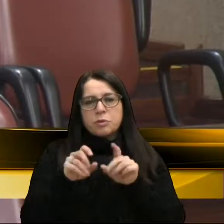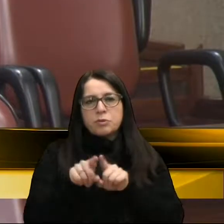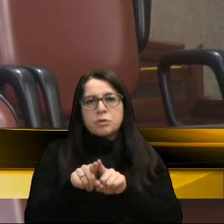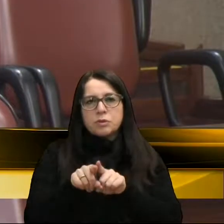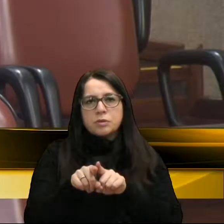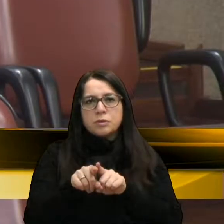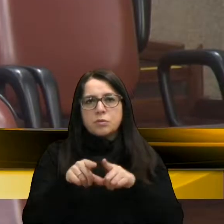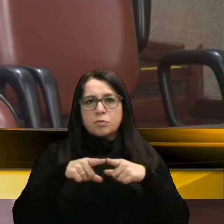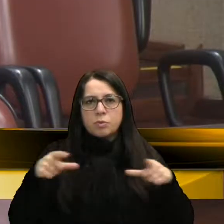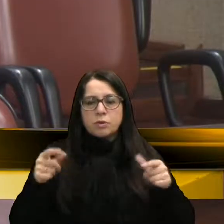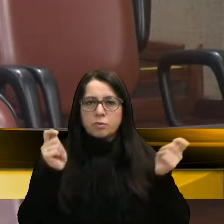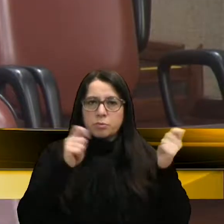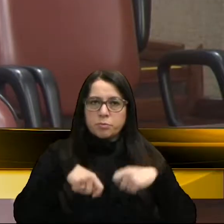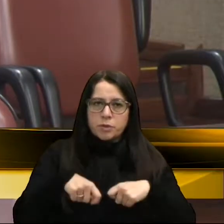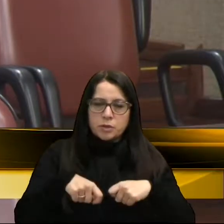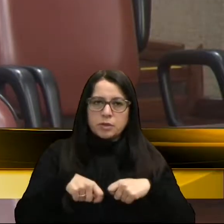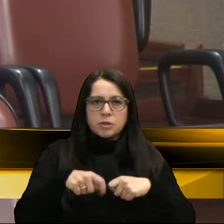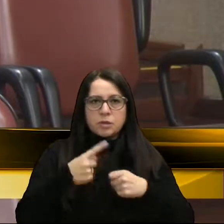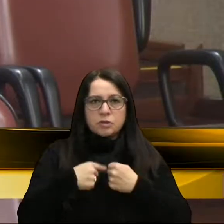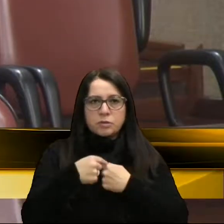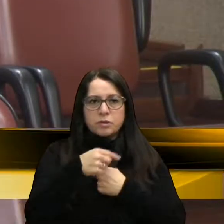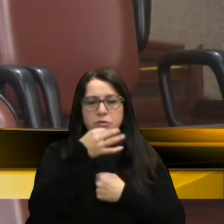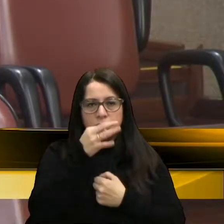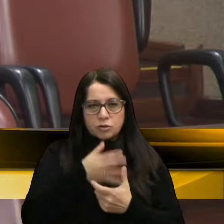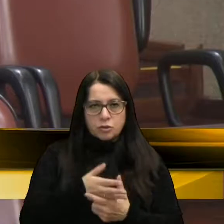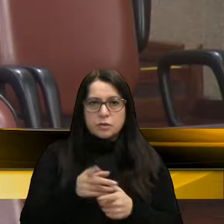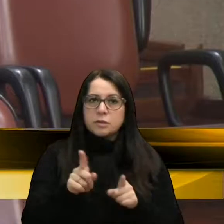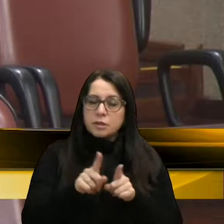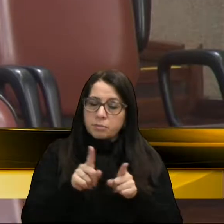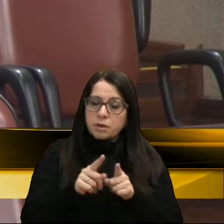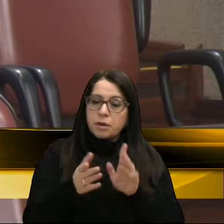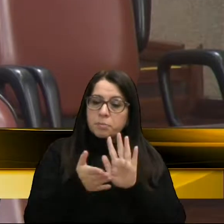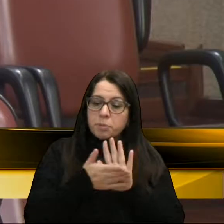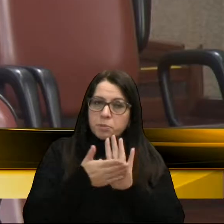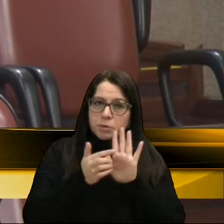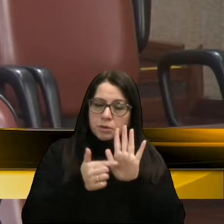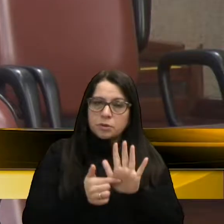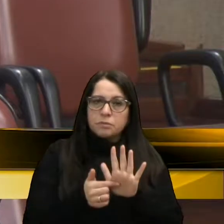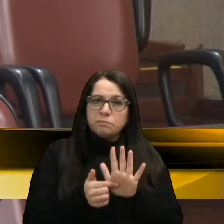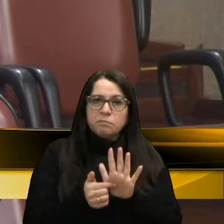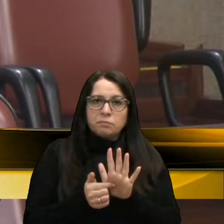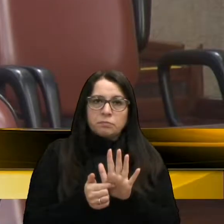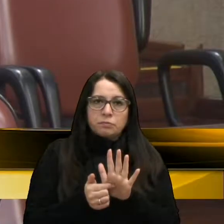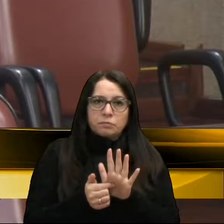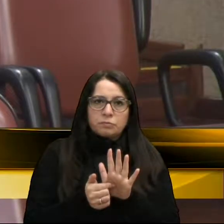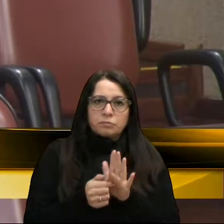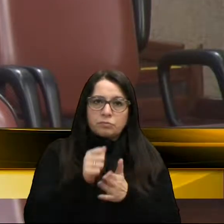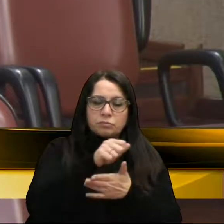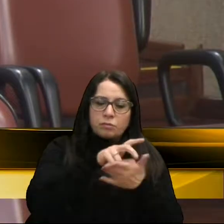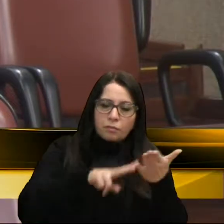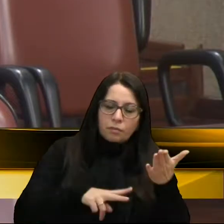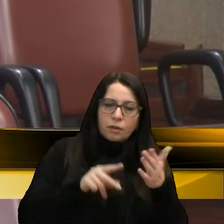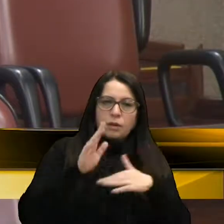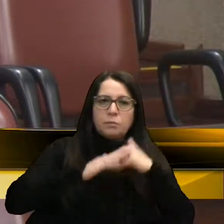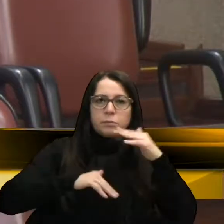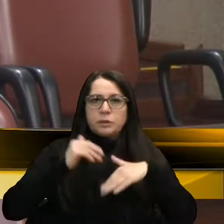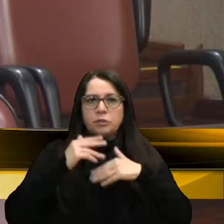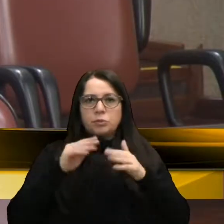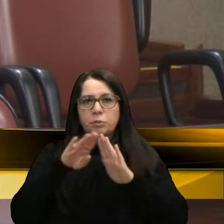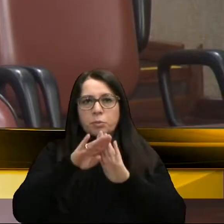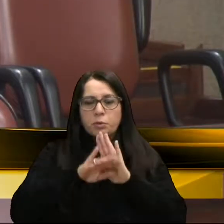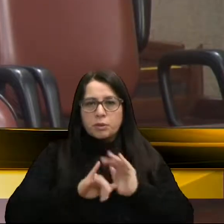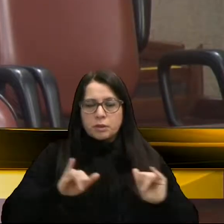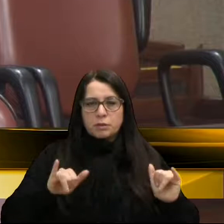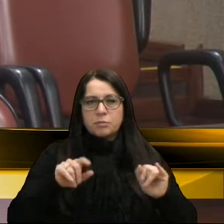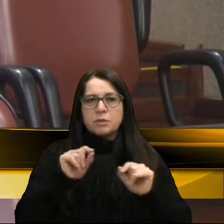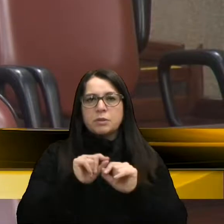no âmbito de competência do município, bem como a proposição, análise e execução de programas,